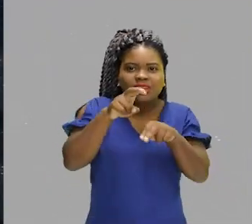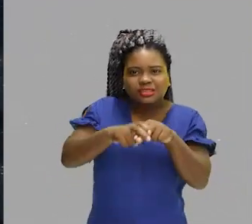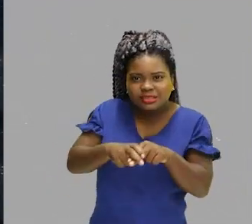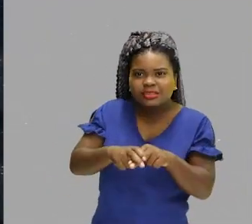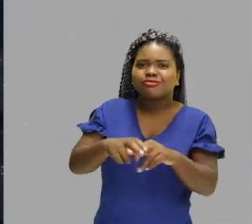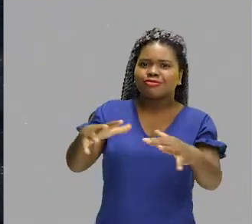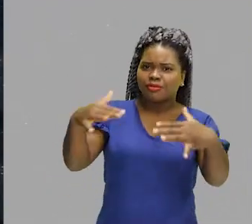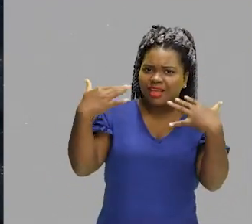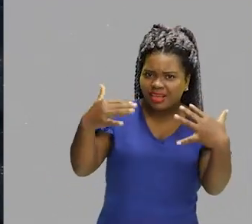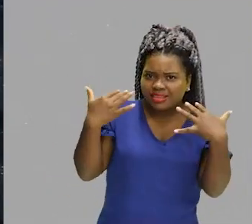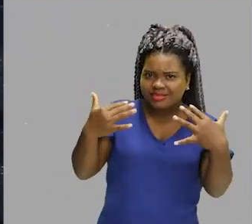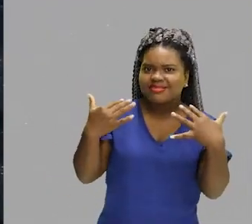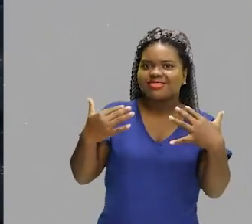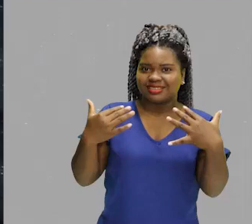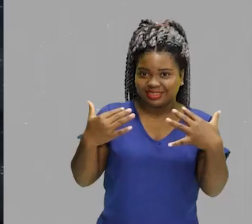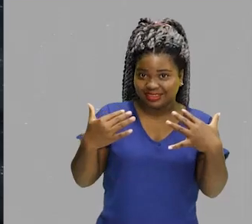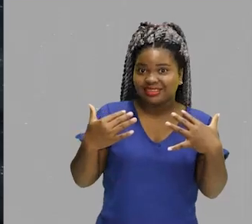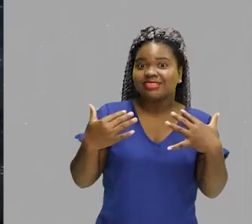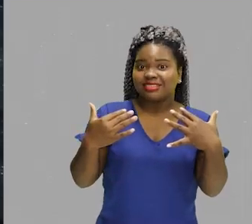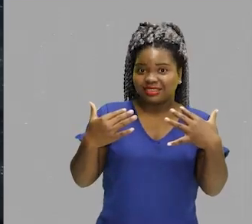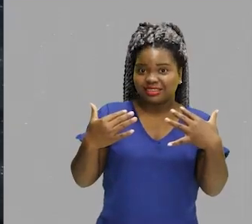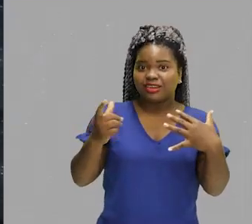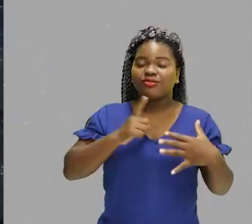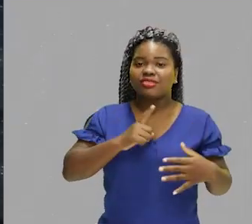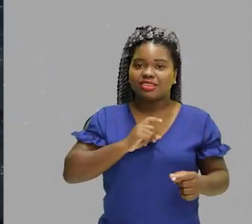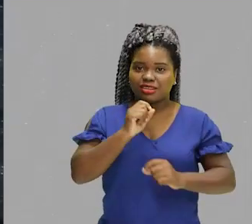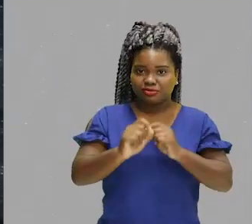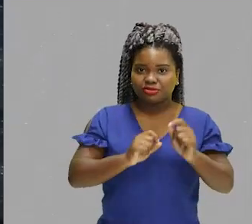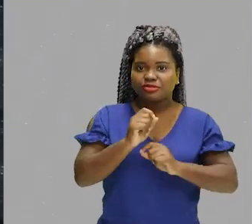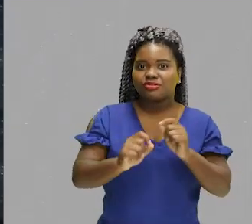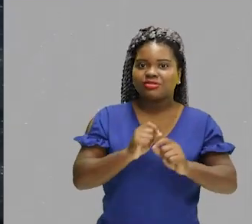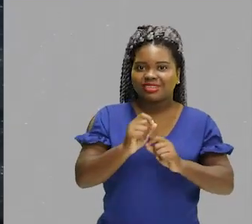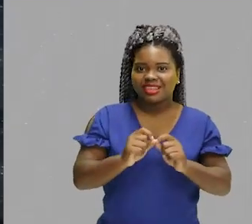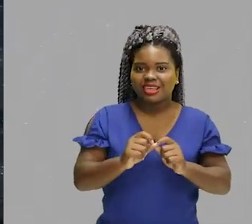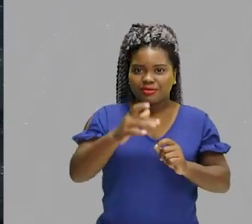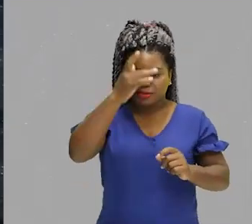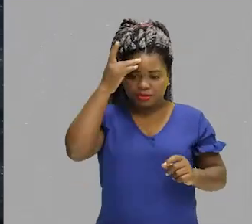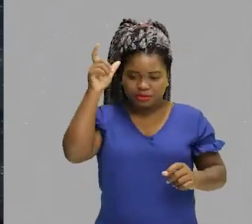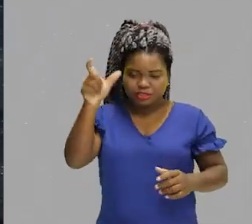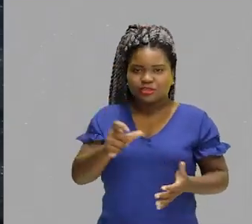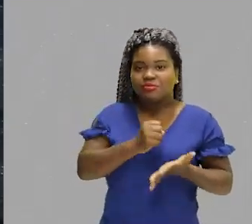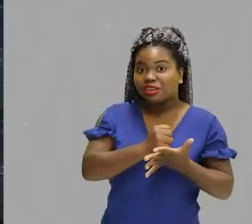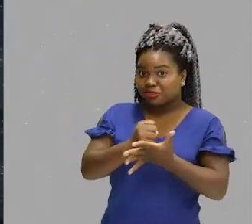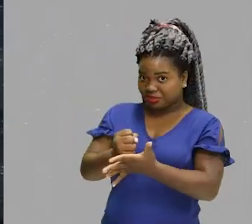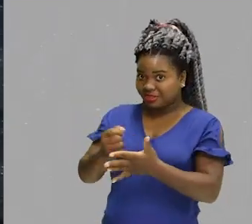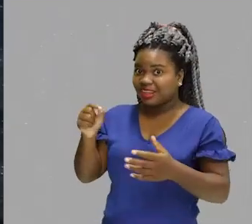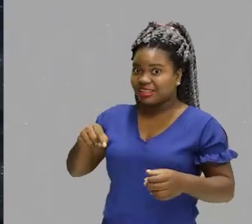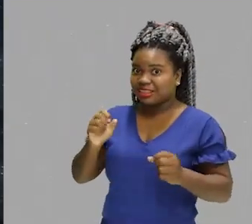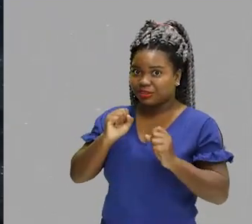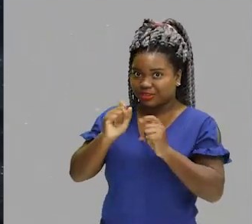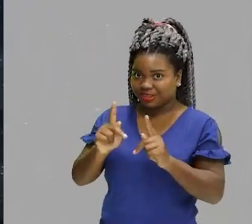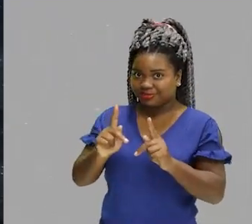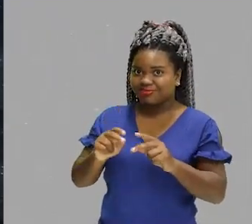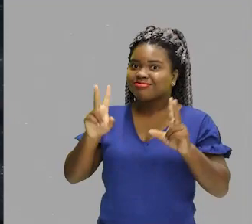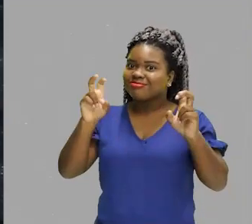fique atento. E hoje eu trouxe alguém para ajudar aqui na atenção de vocês, tá? Vamos ver o que a gente vai trabalhar